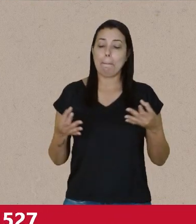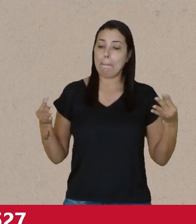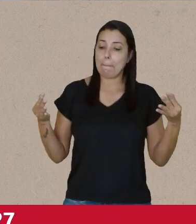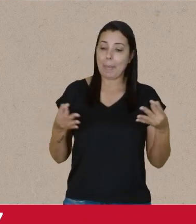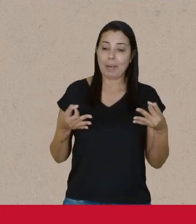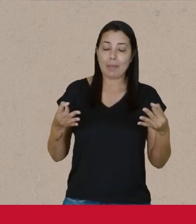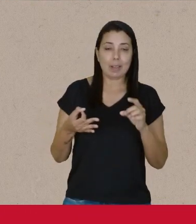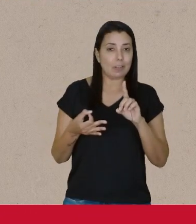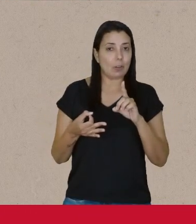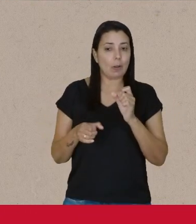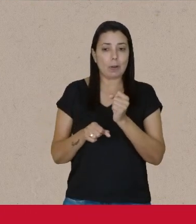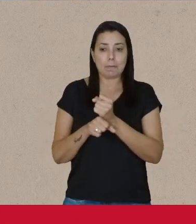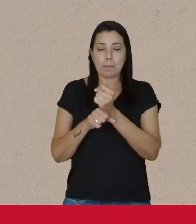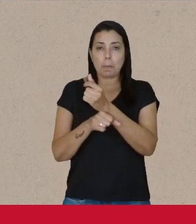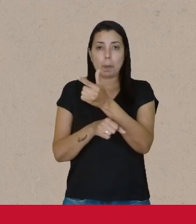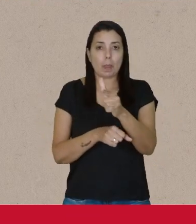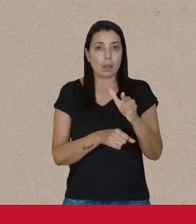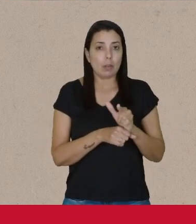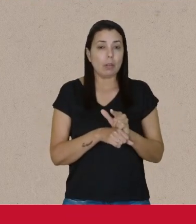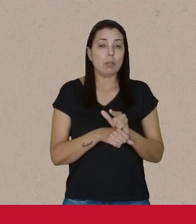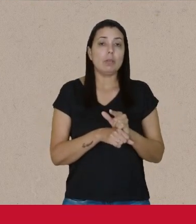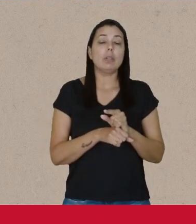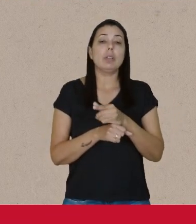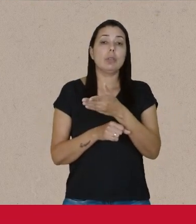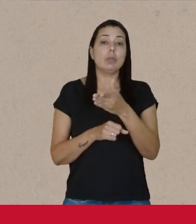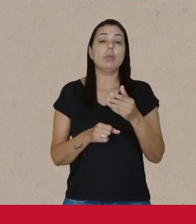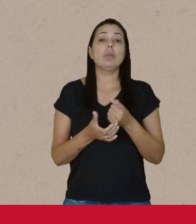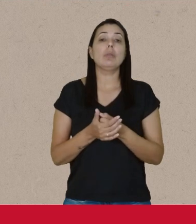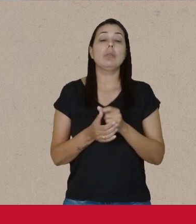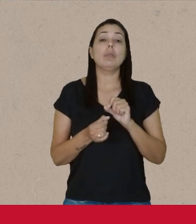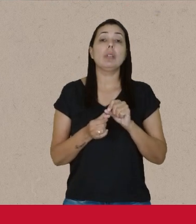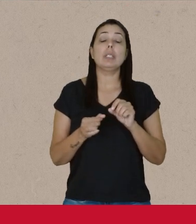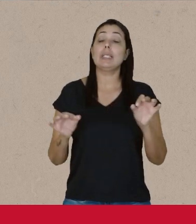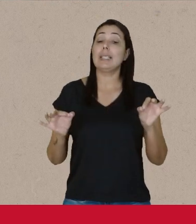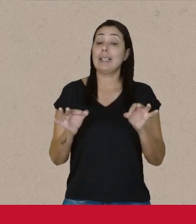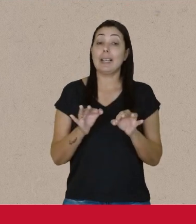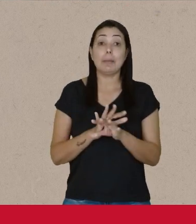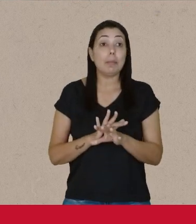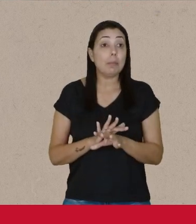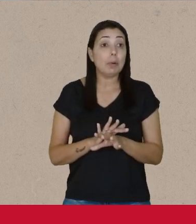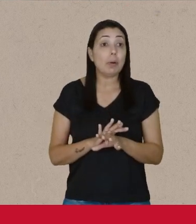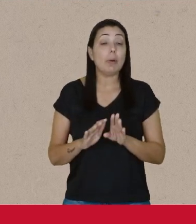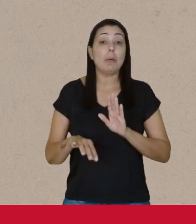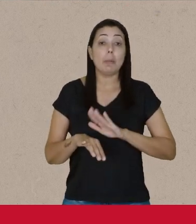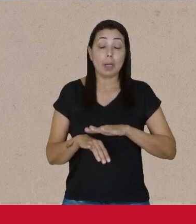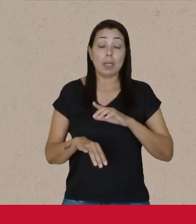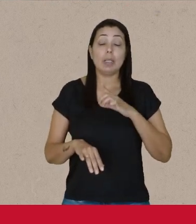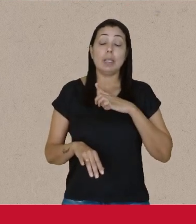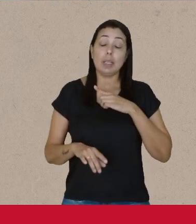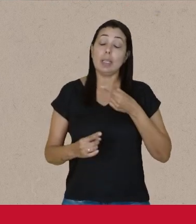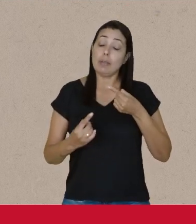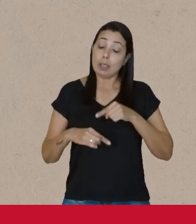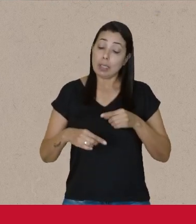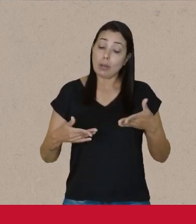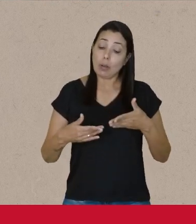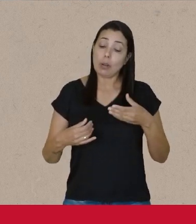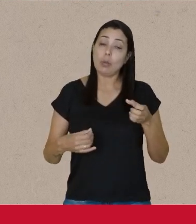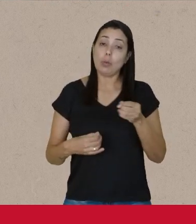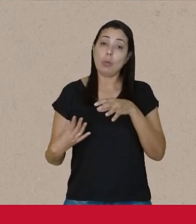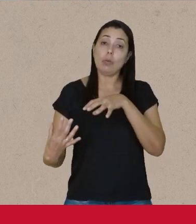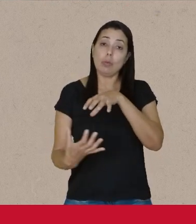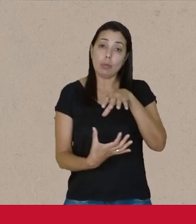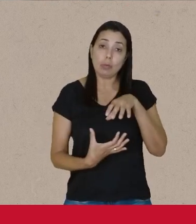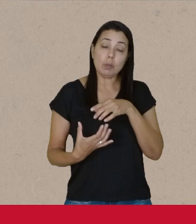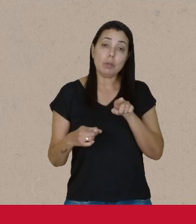fantásticos, não só reconstruir tudo que o Bolsonaro inviabilizou, destruiu, né? Mas nós vamos ter que enfrentar um novo mundo que está